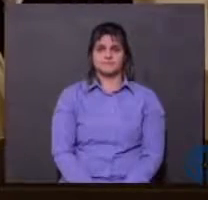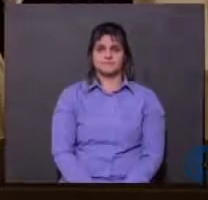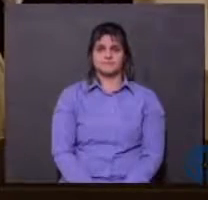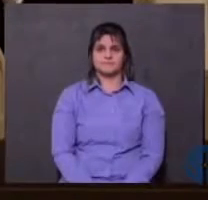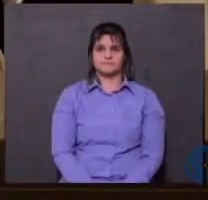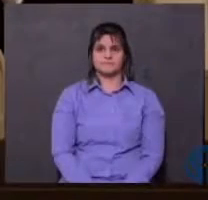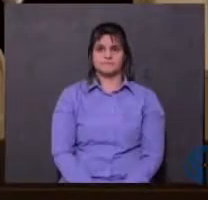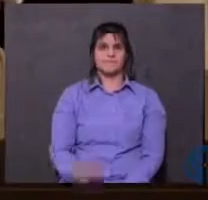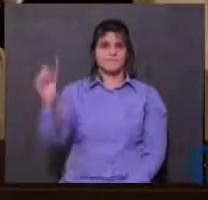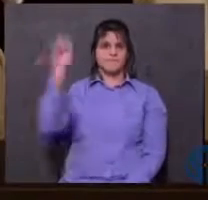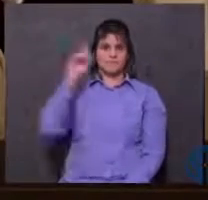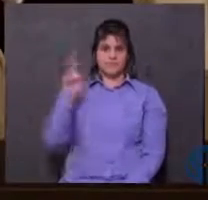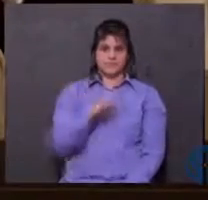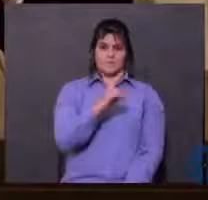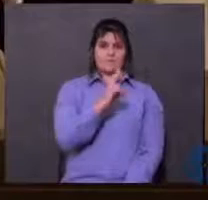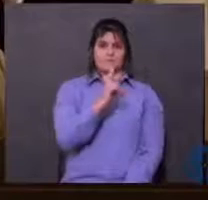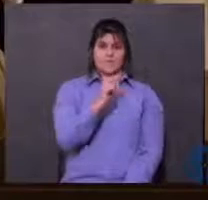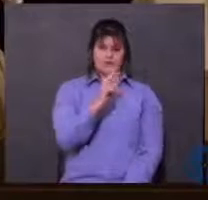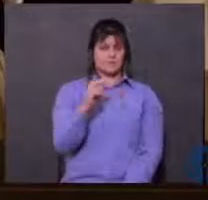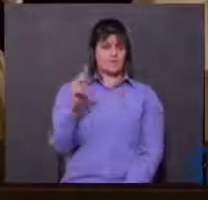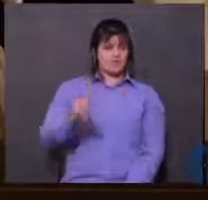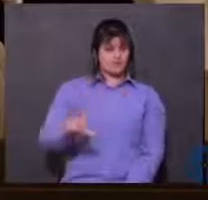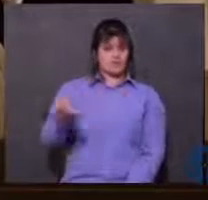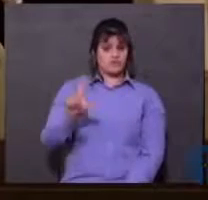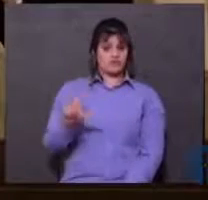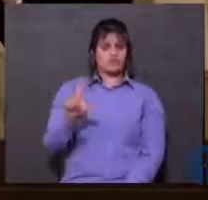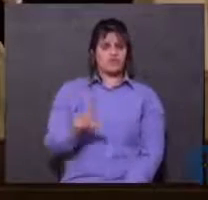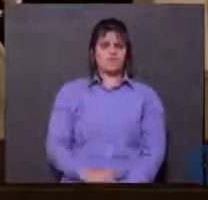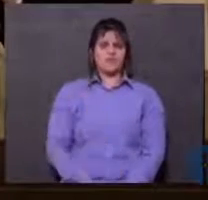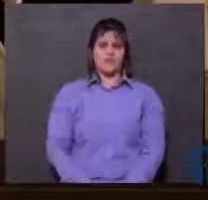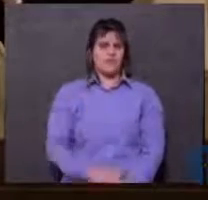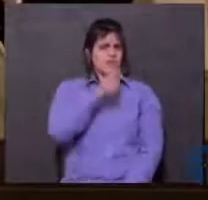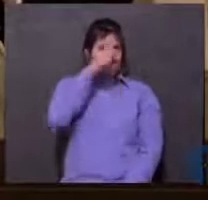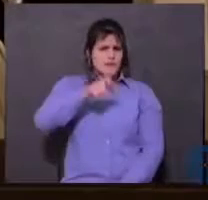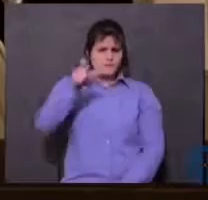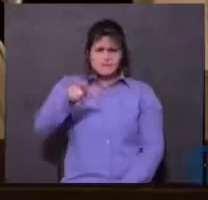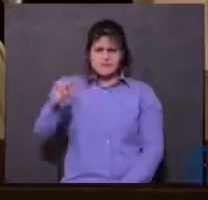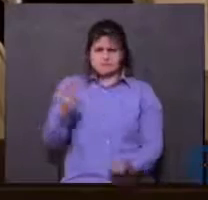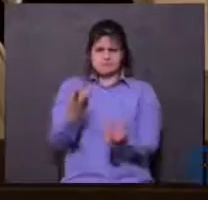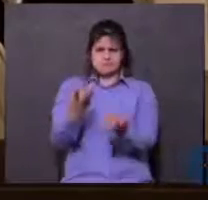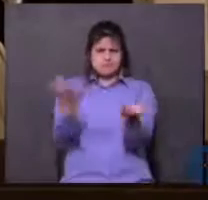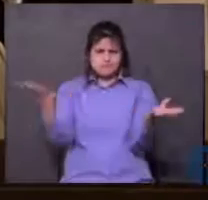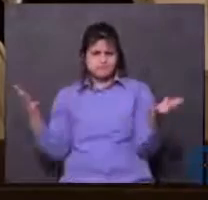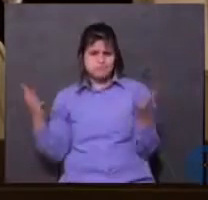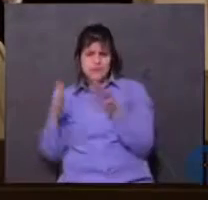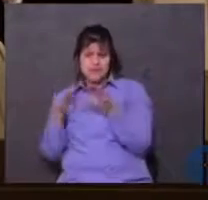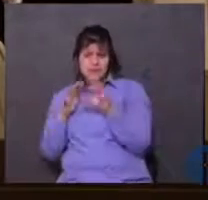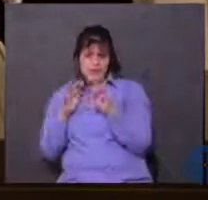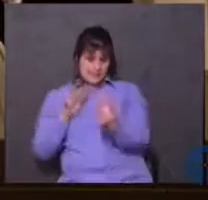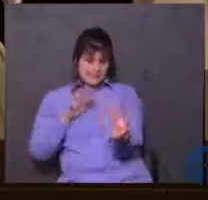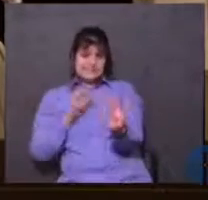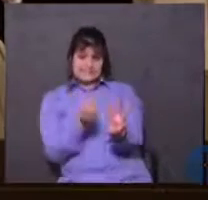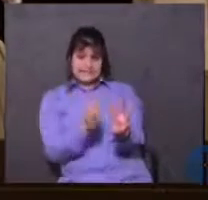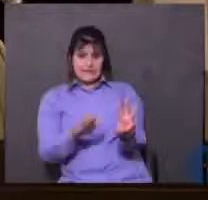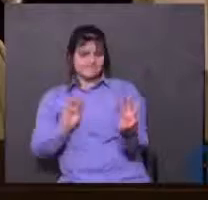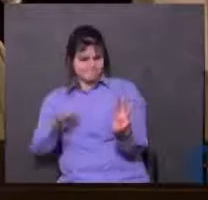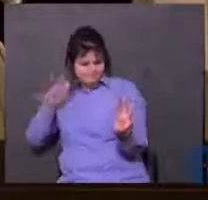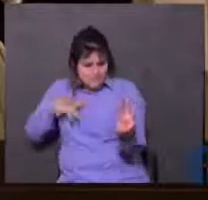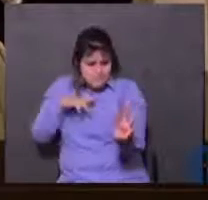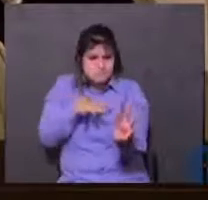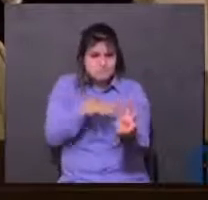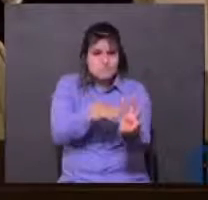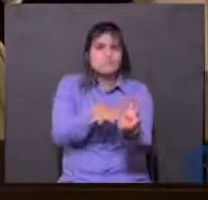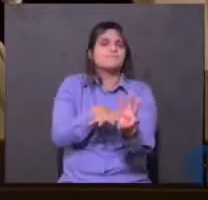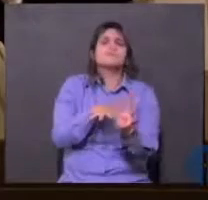No dia 13 de julho, já uma numerosa multidão acompanhava os pastorinhos. Vosso Messê que me